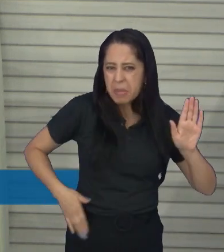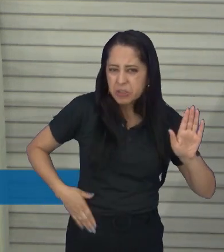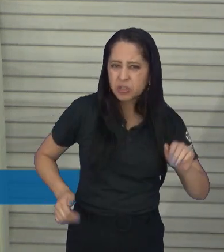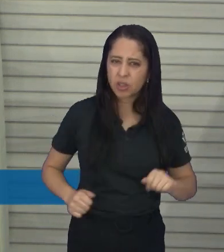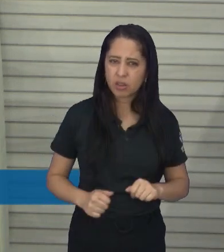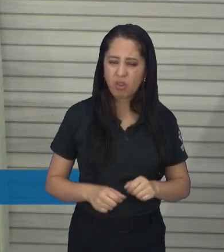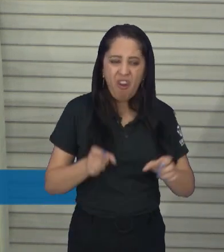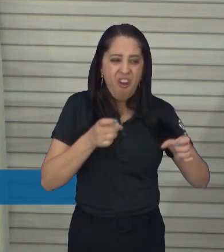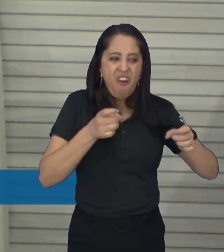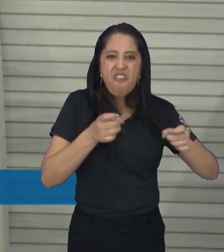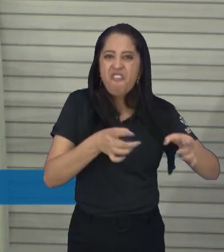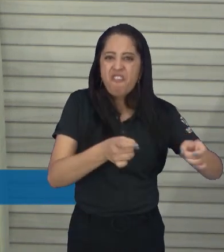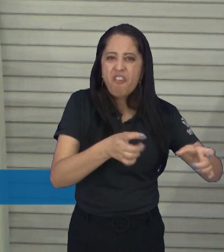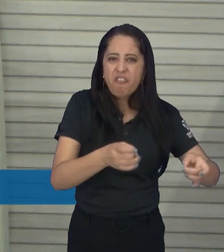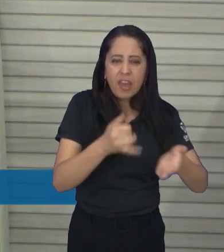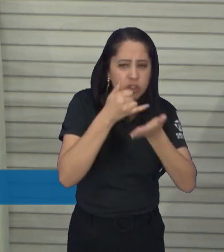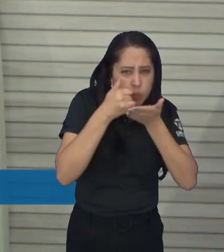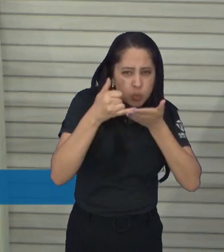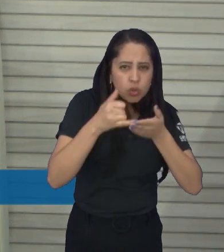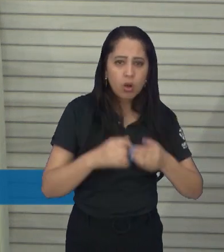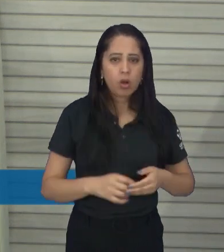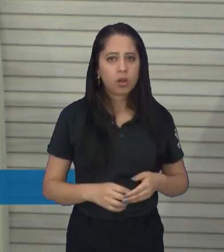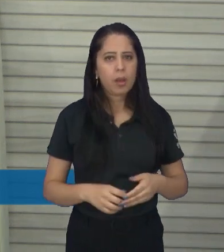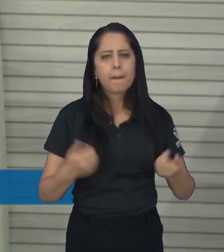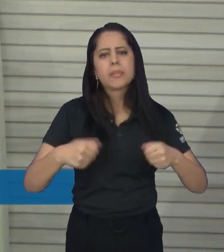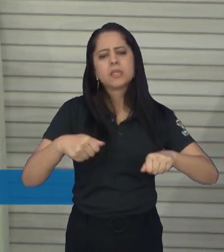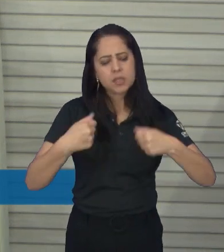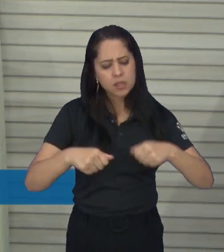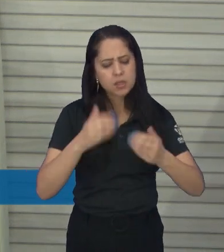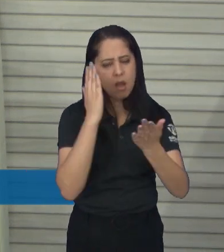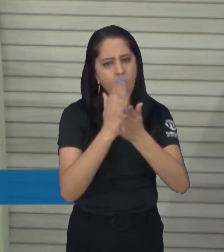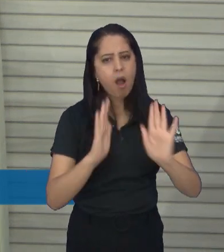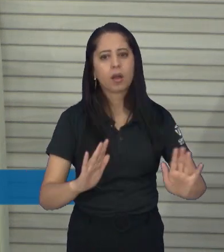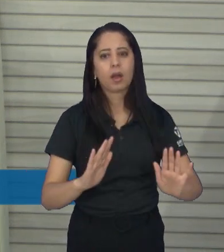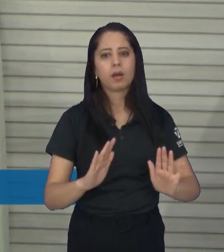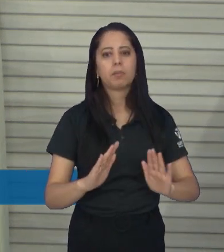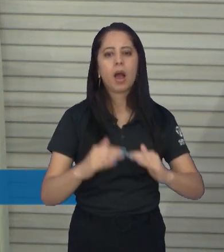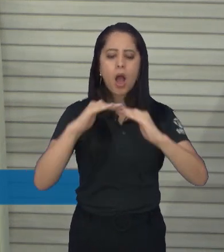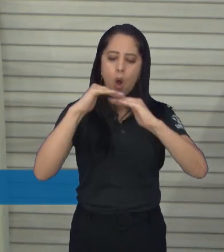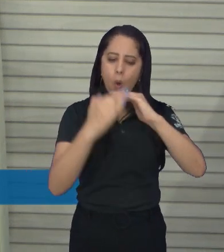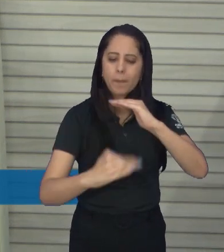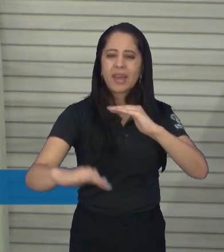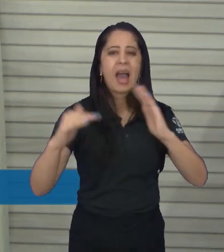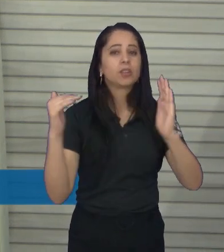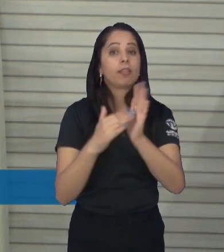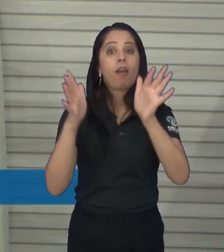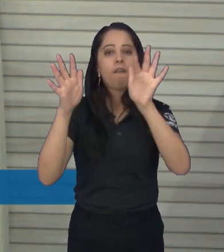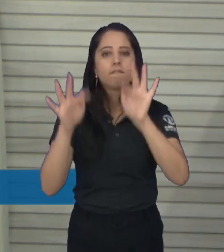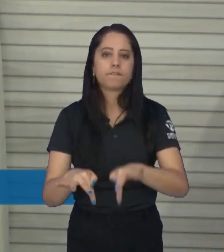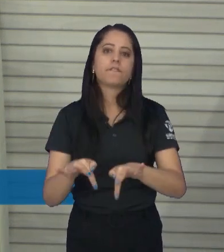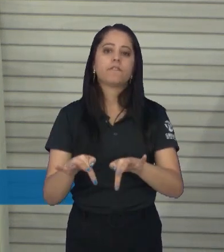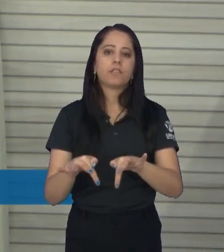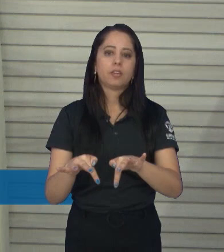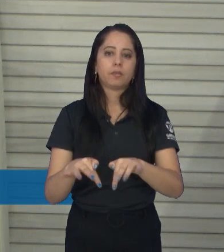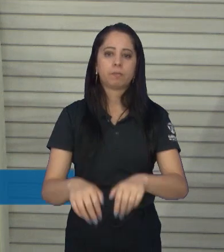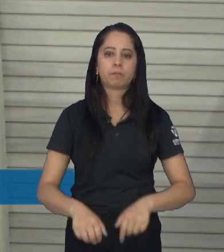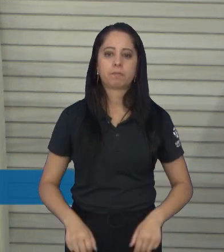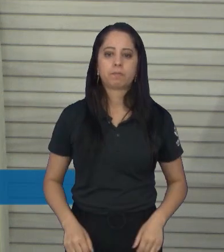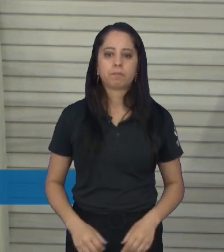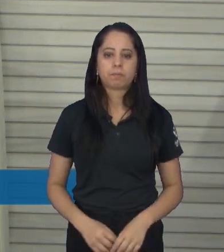Então vamos para um ponto final nisso vamos lá banhar o registro até o fim e aí